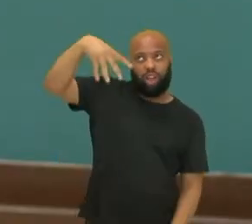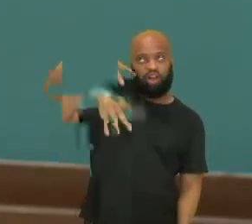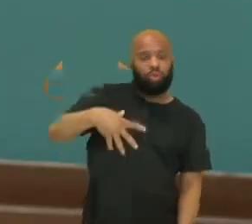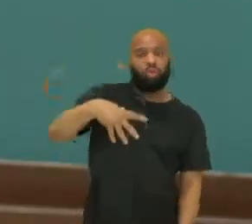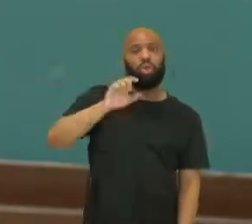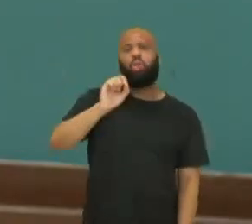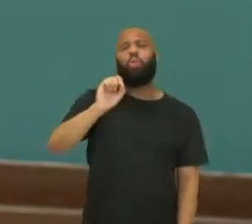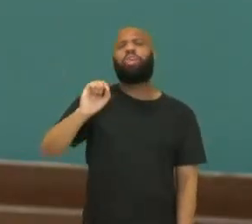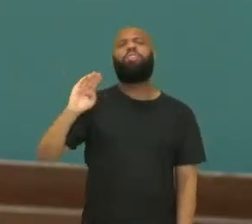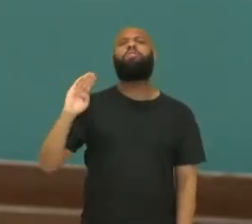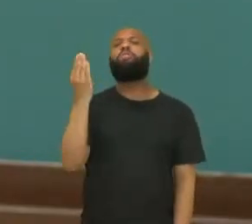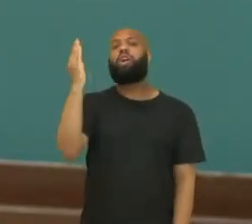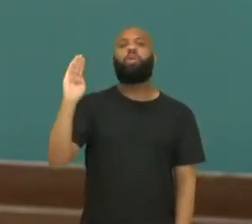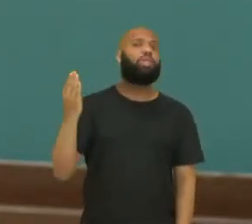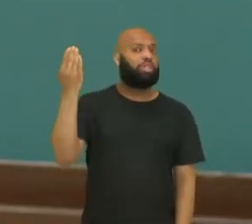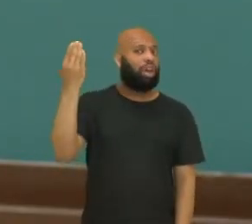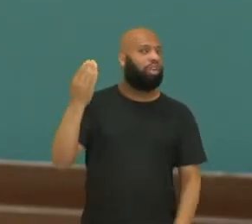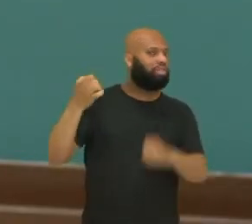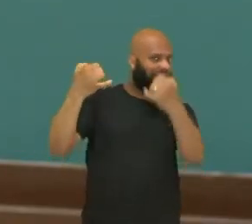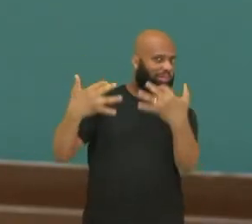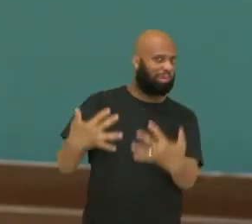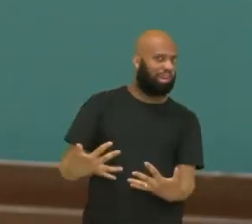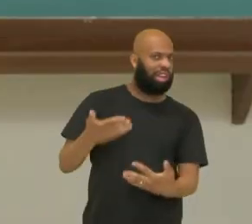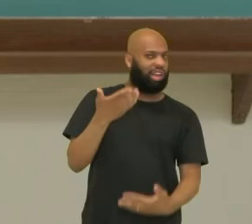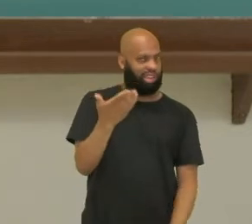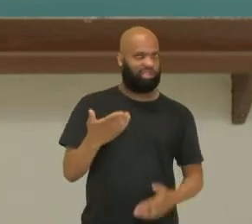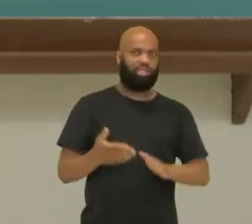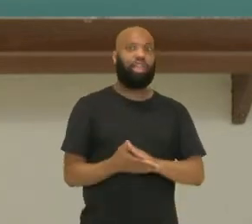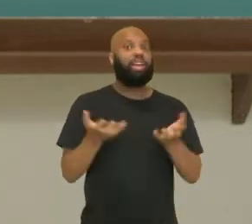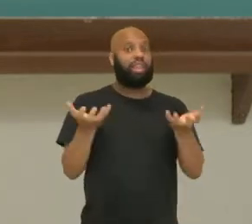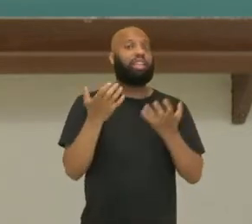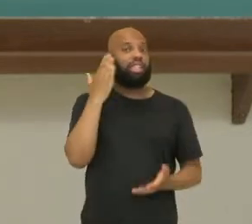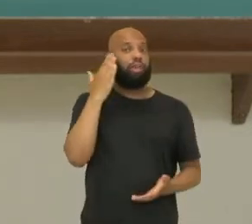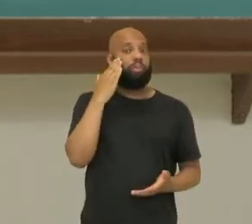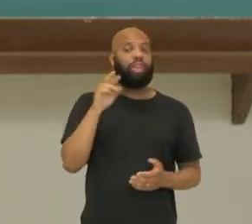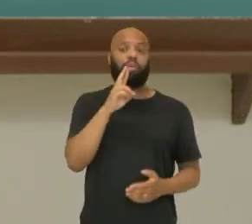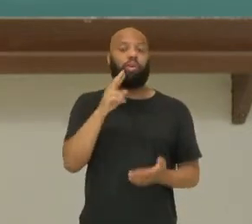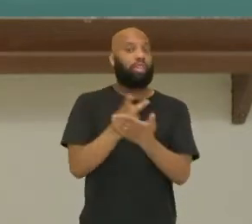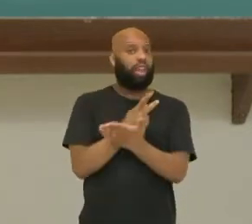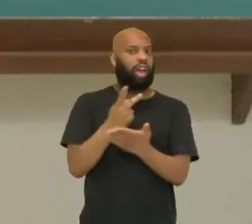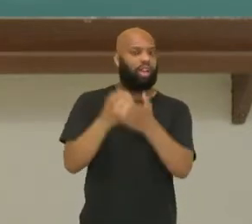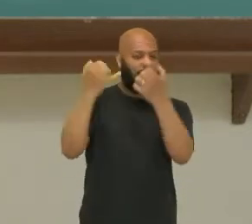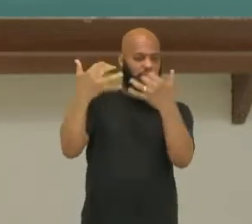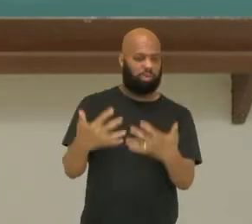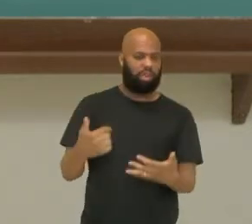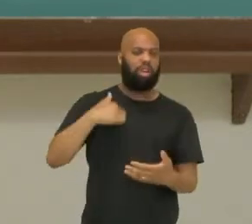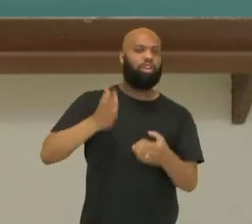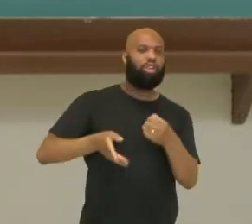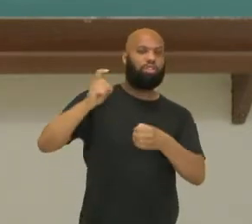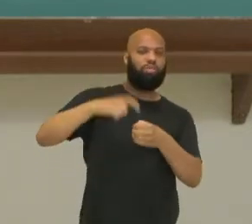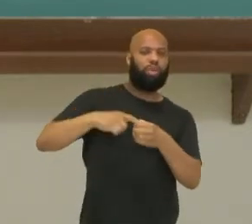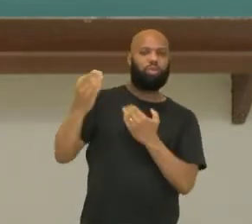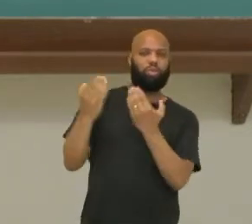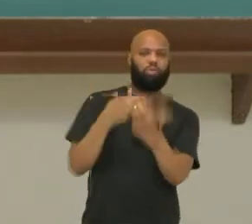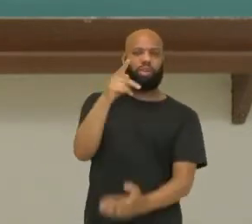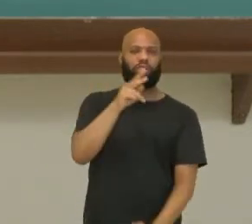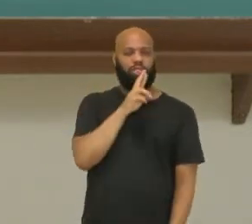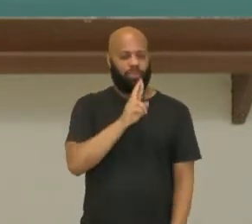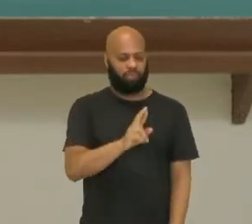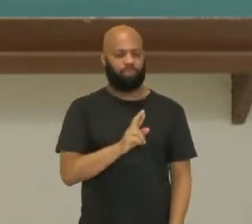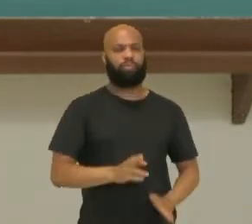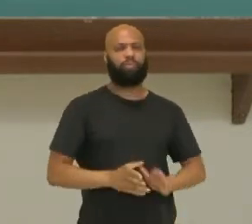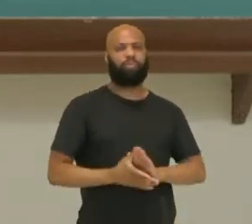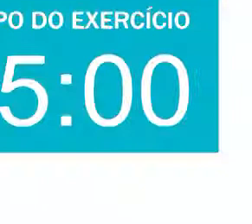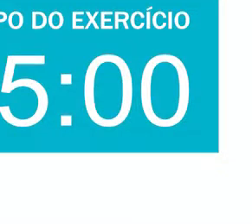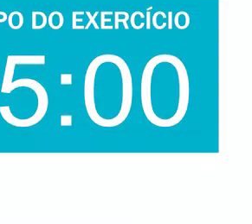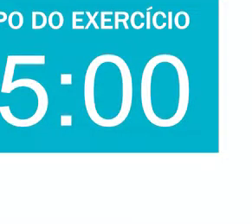são falsas? Argumente. Querido estudante, você terá um tempo e na sequência nós vamos retornar com a solução do exercício.